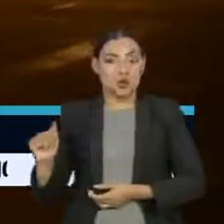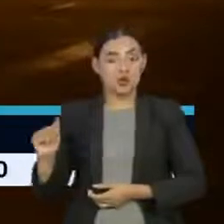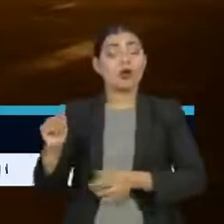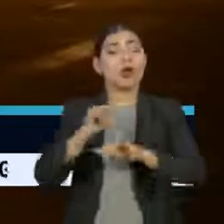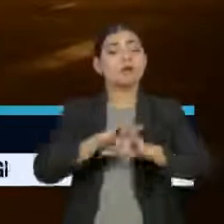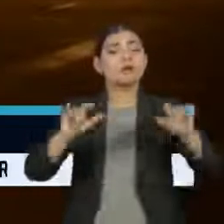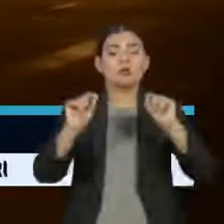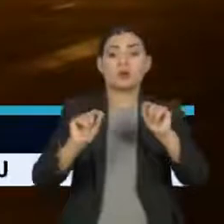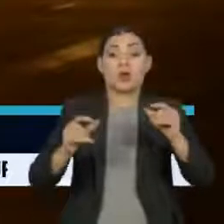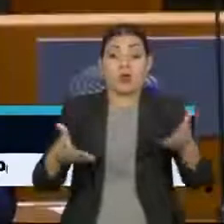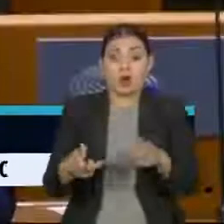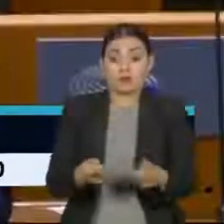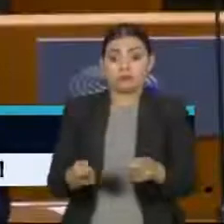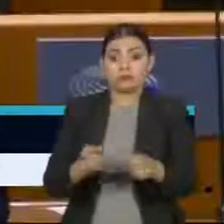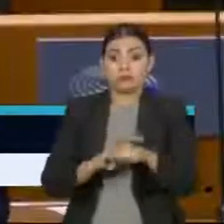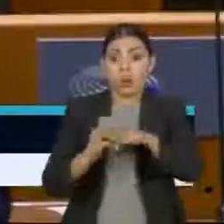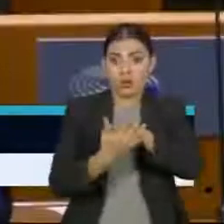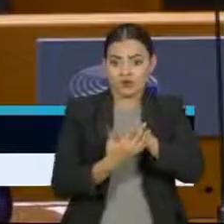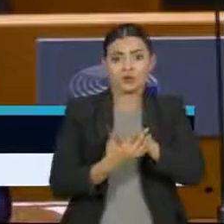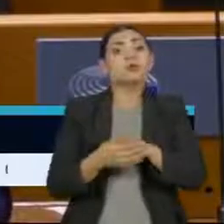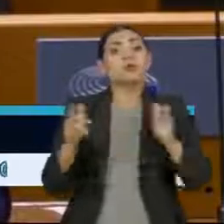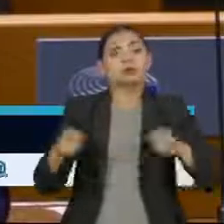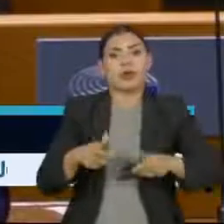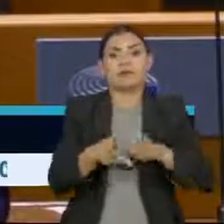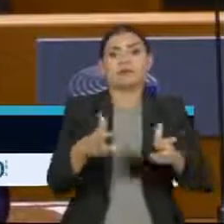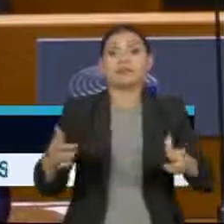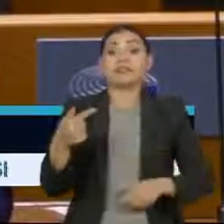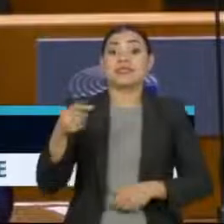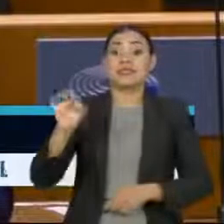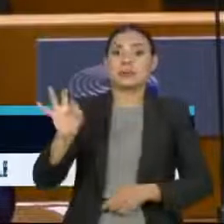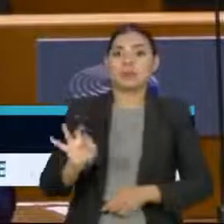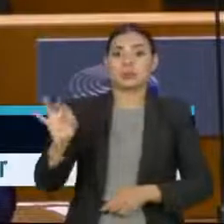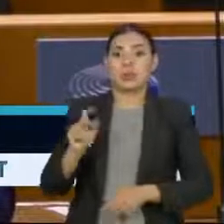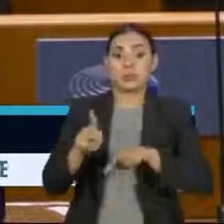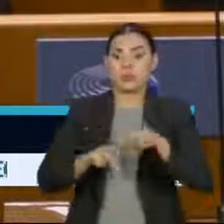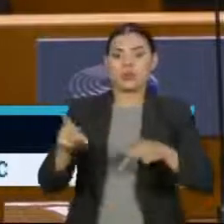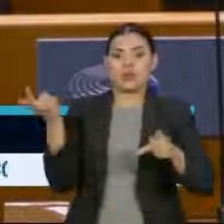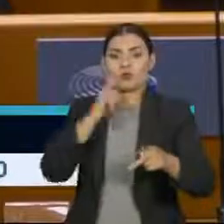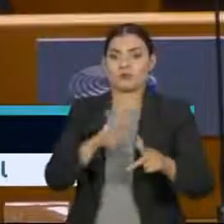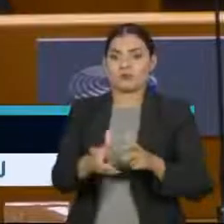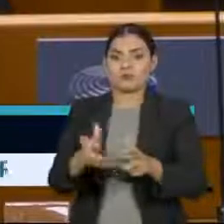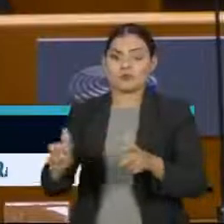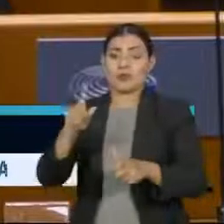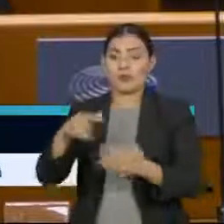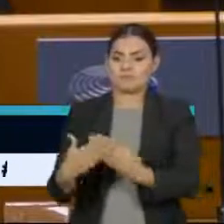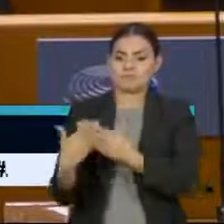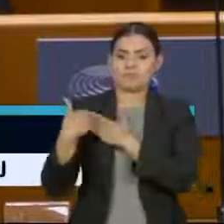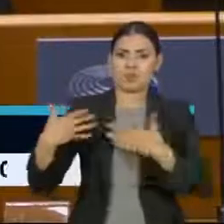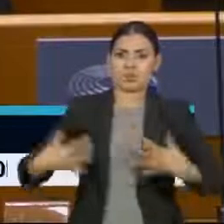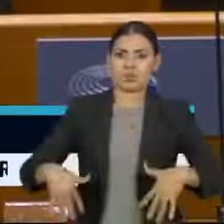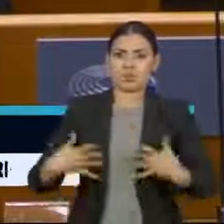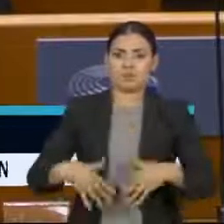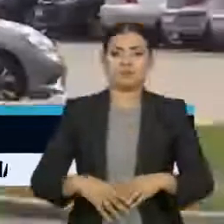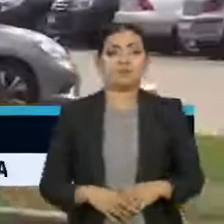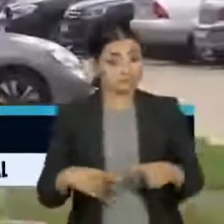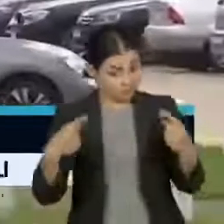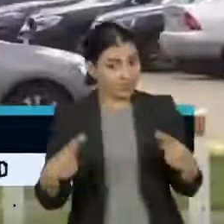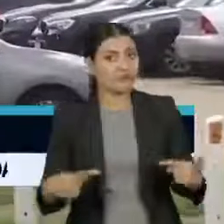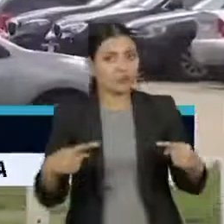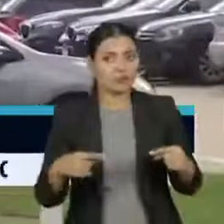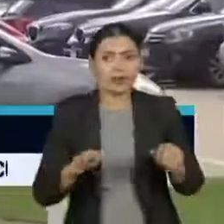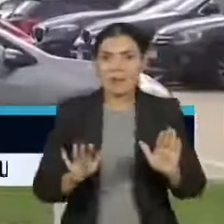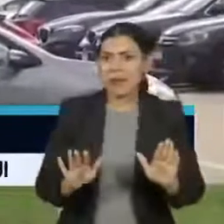para combater a pandemia será preciso vacinar 70% da população, uma tarefa enorme, disse ela.